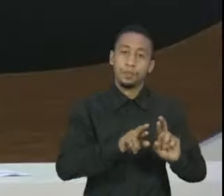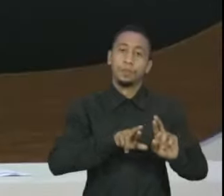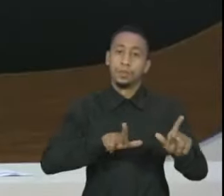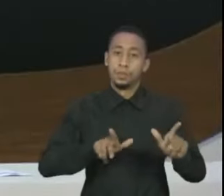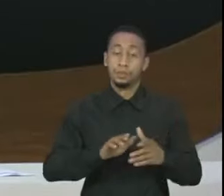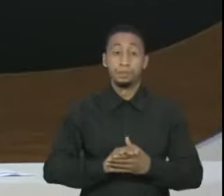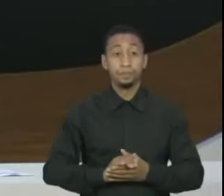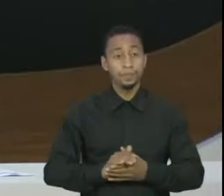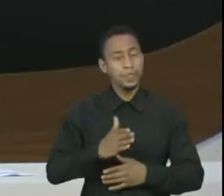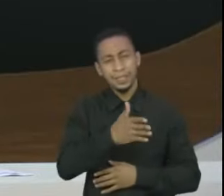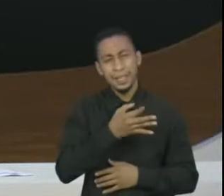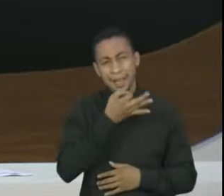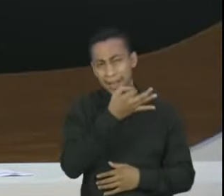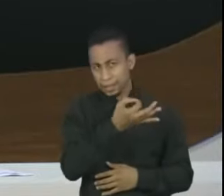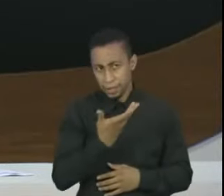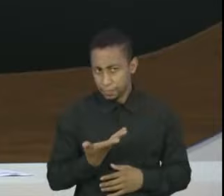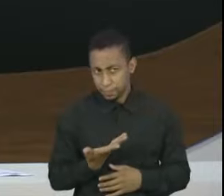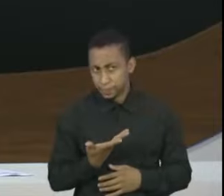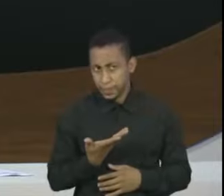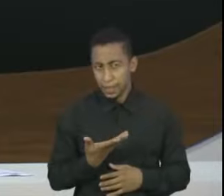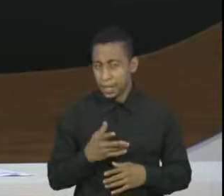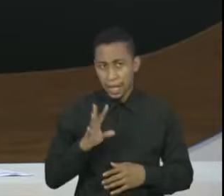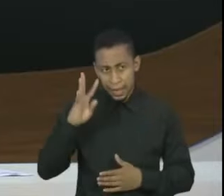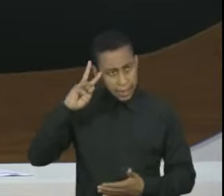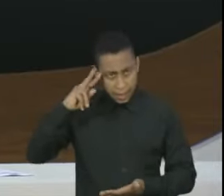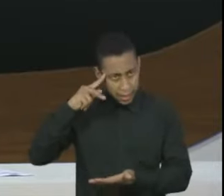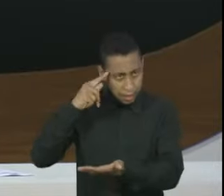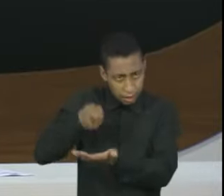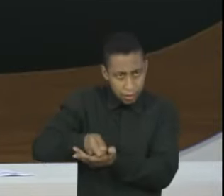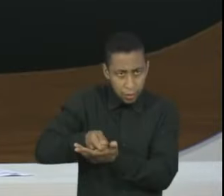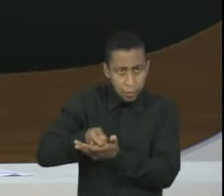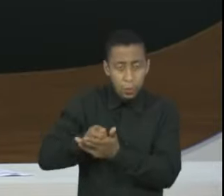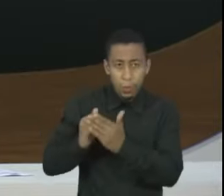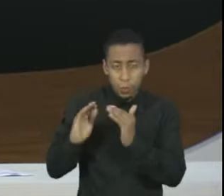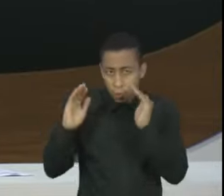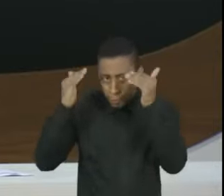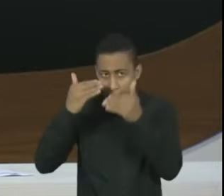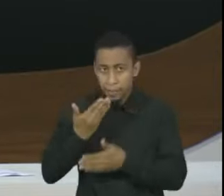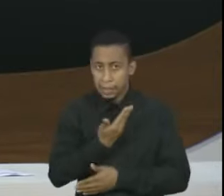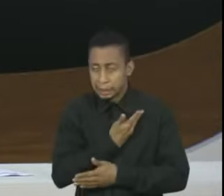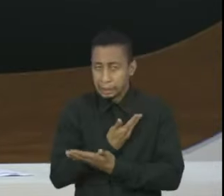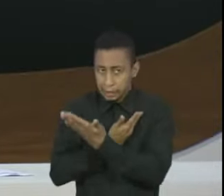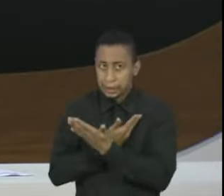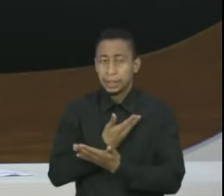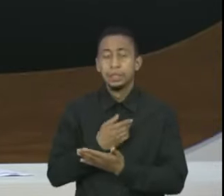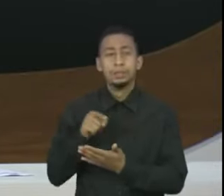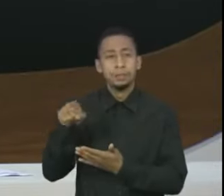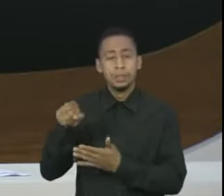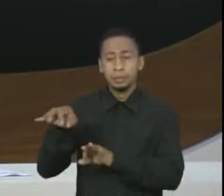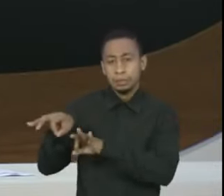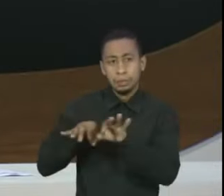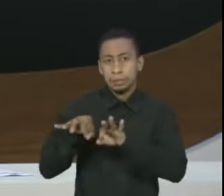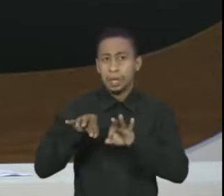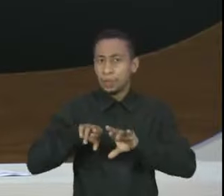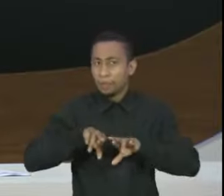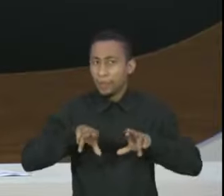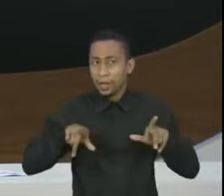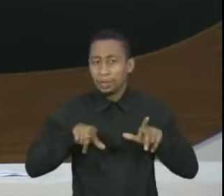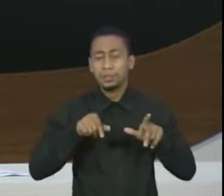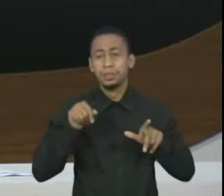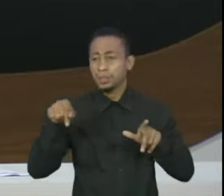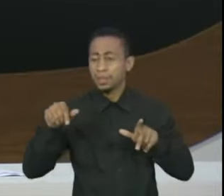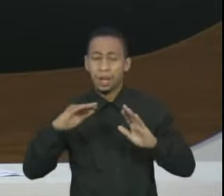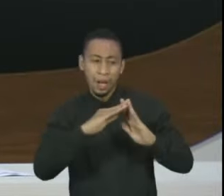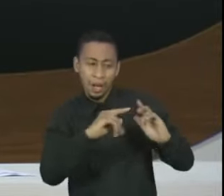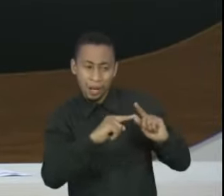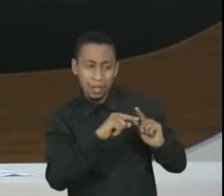Então cê acha que não tem contradição entre essa decisão tomada no mês passado pela congregação para a doutrina da fé e o